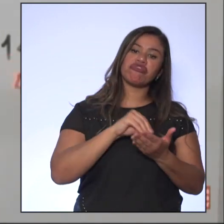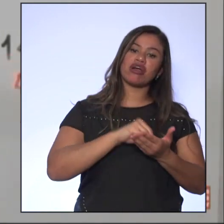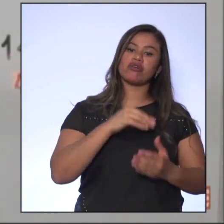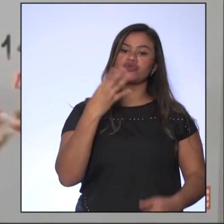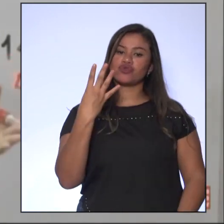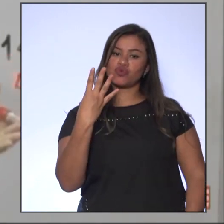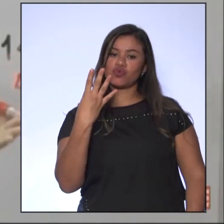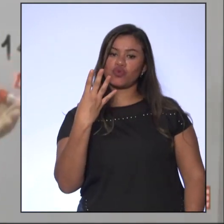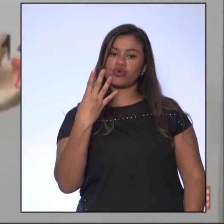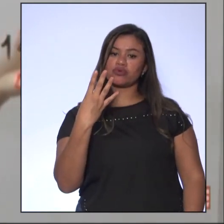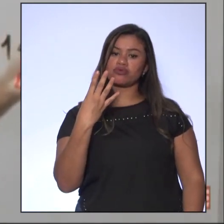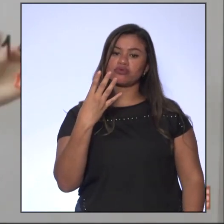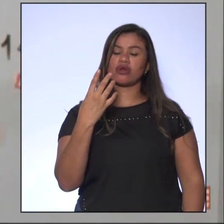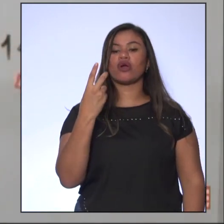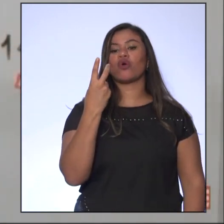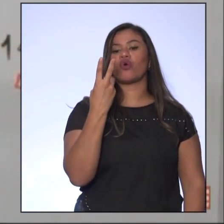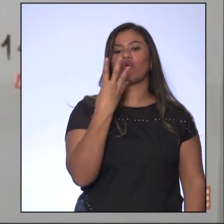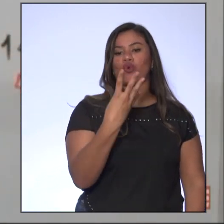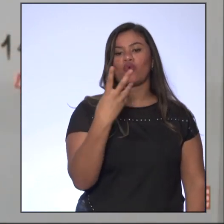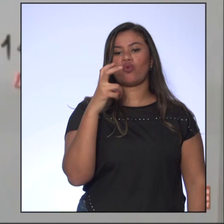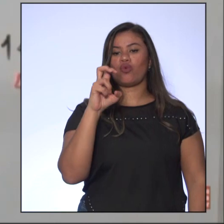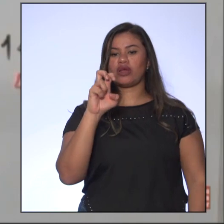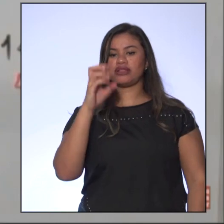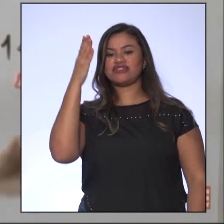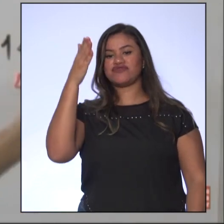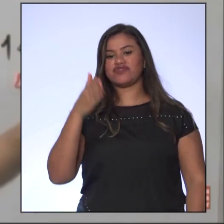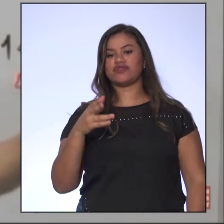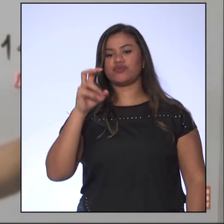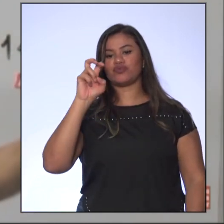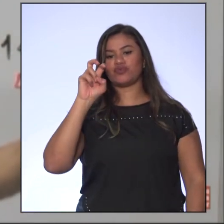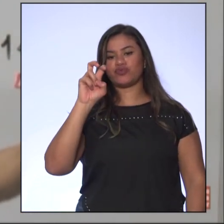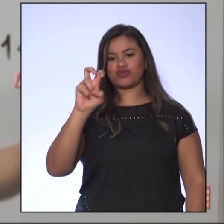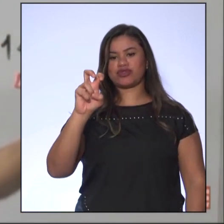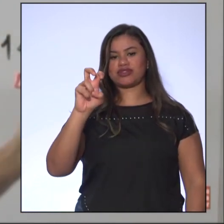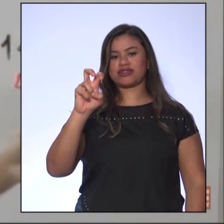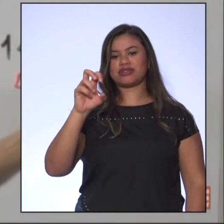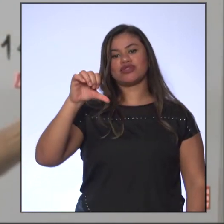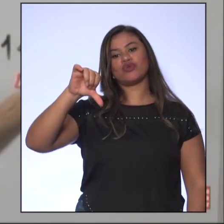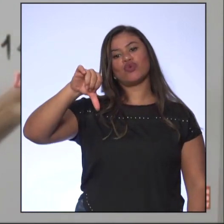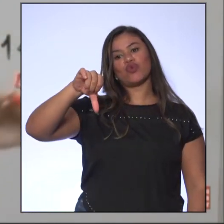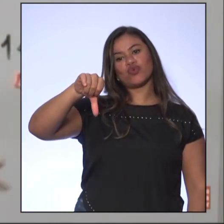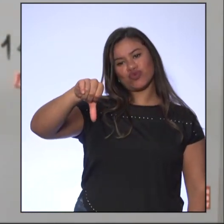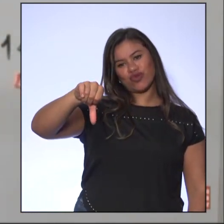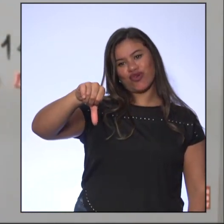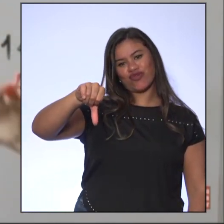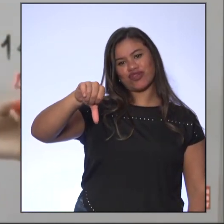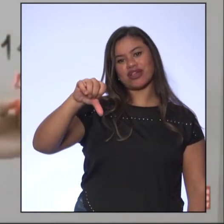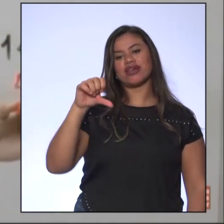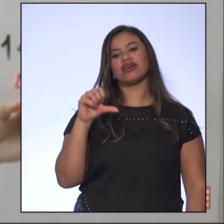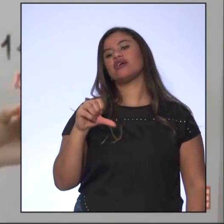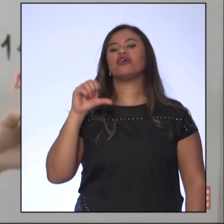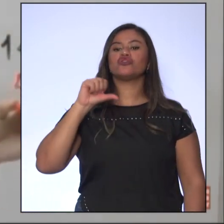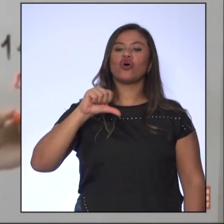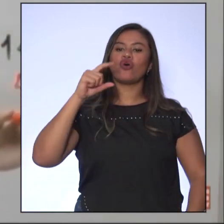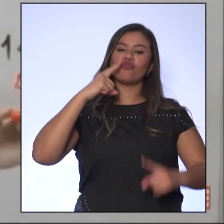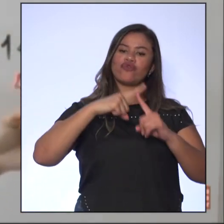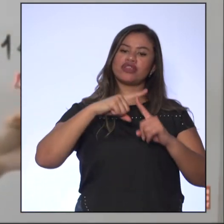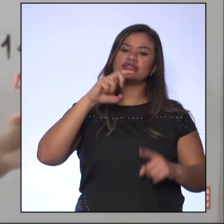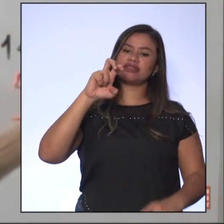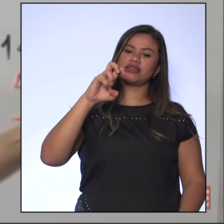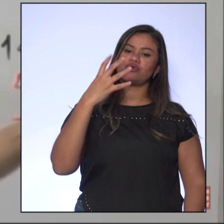5. 45 dividido por 5, esse aqui vai dar 9. 9 vezes 5, 45.